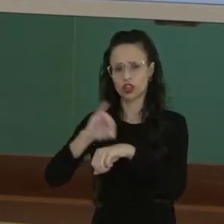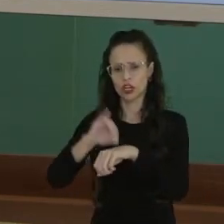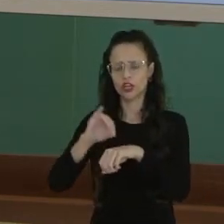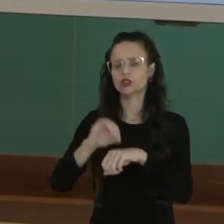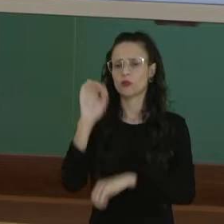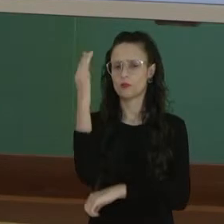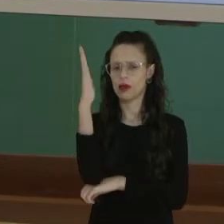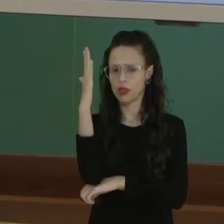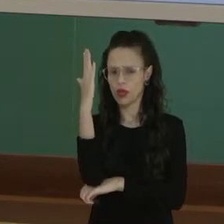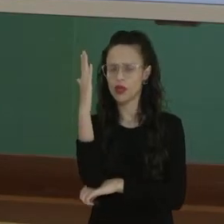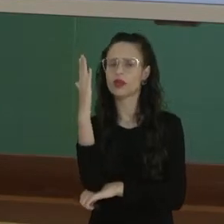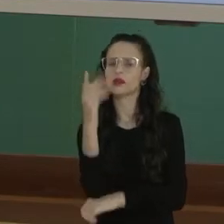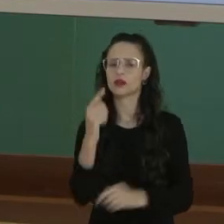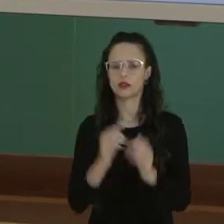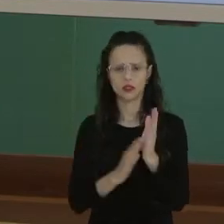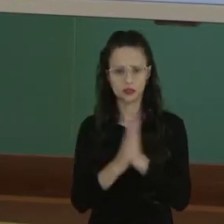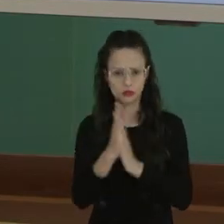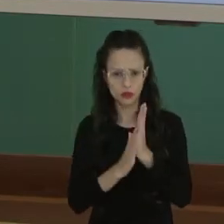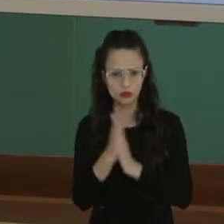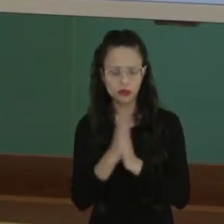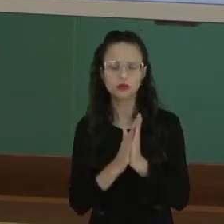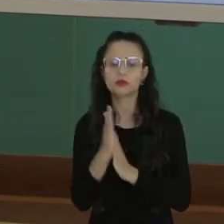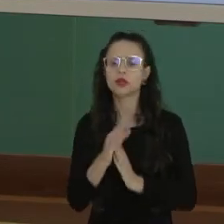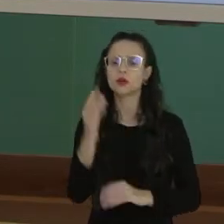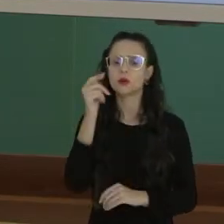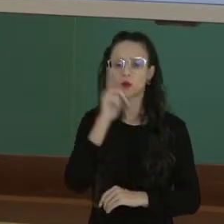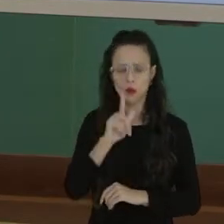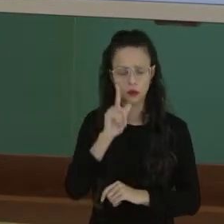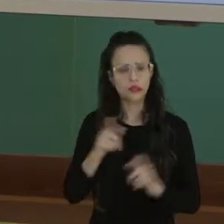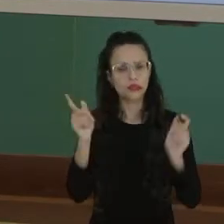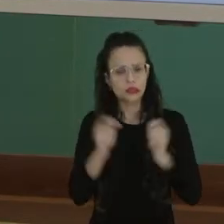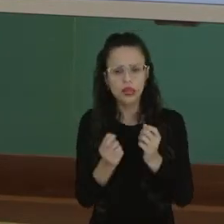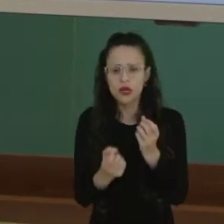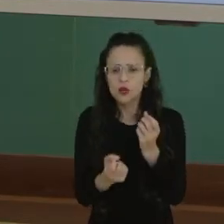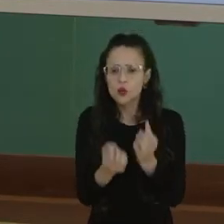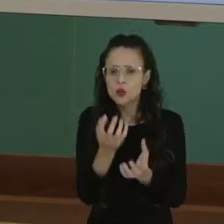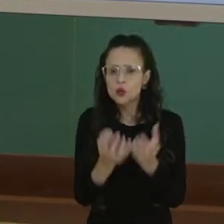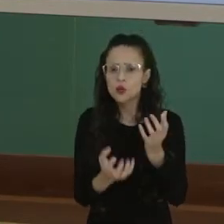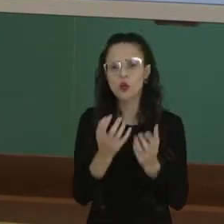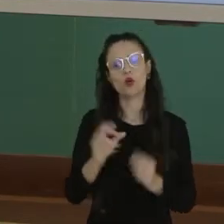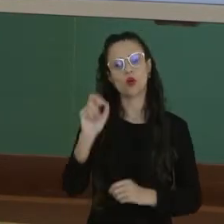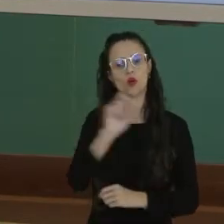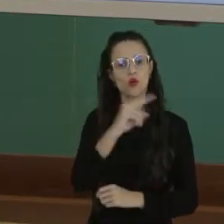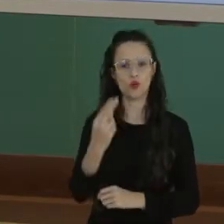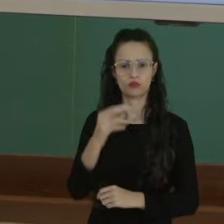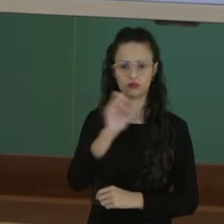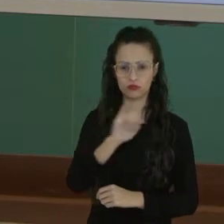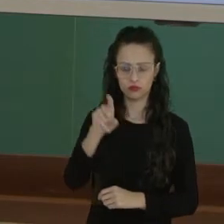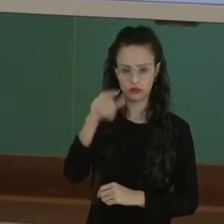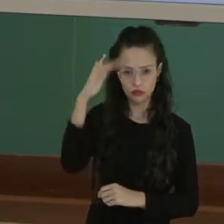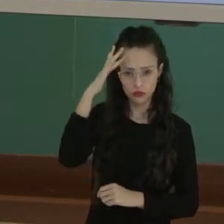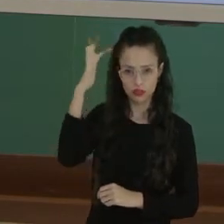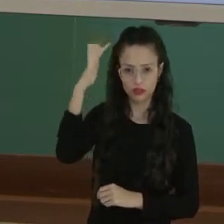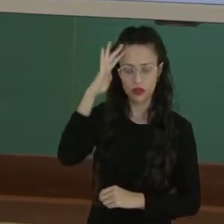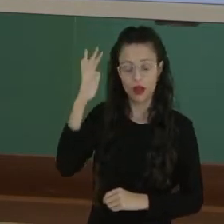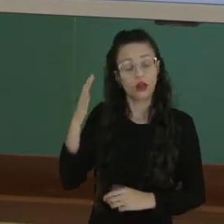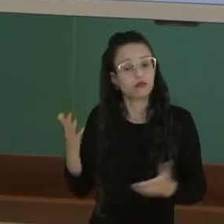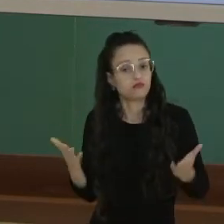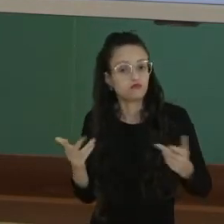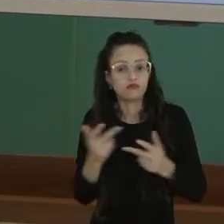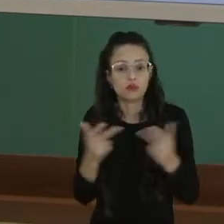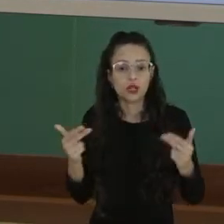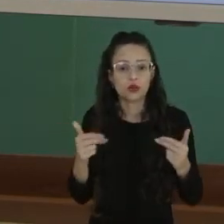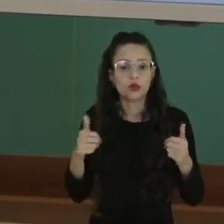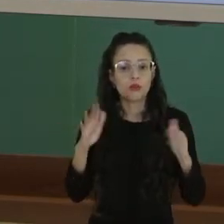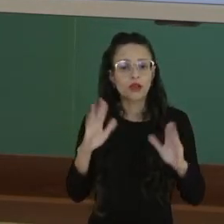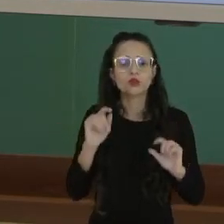ali, obviamente condições bem específicas, você consegue criar uma pequena chama, né? Ou, se você for imaginar algo mais Nutella,